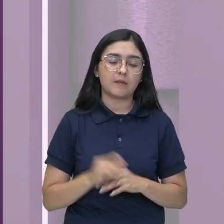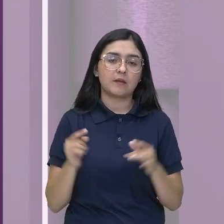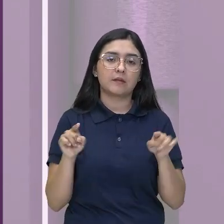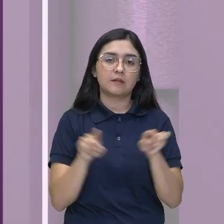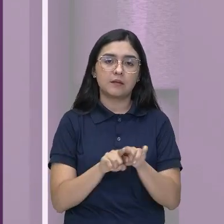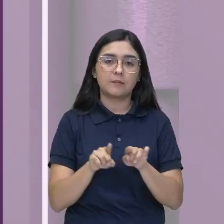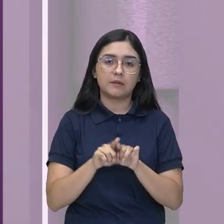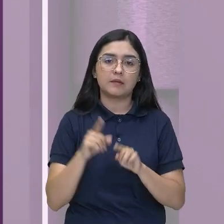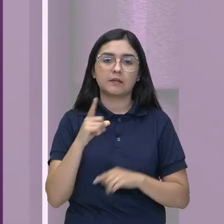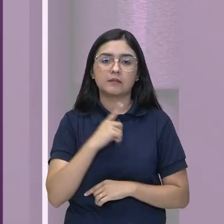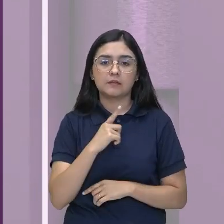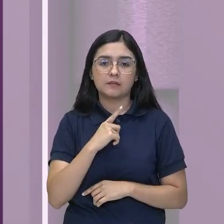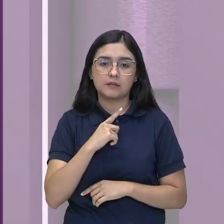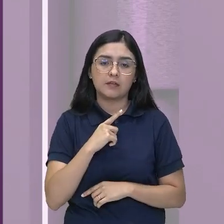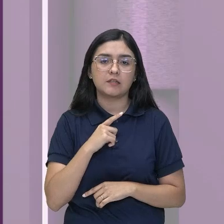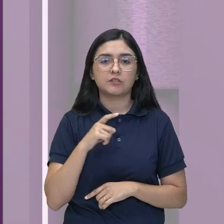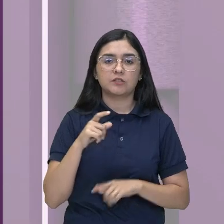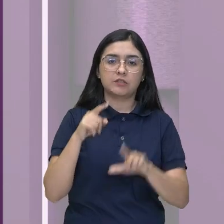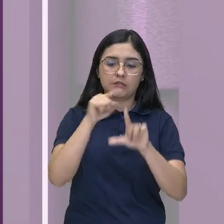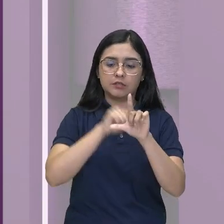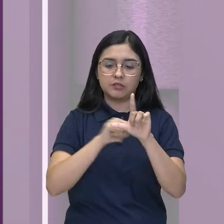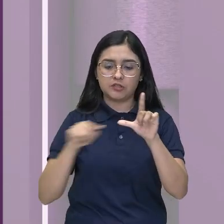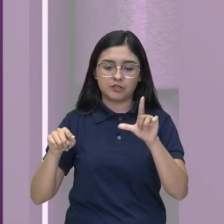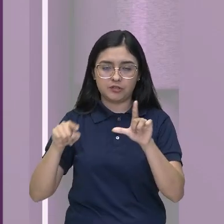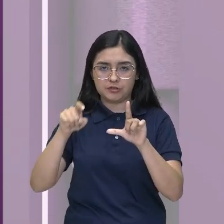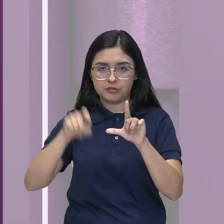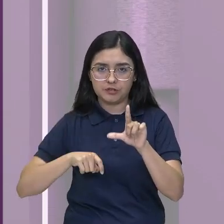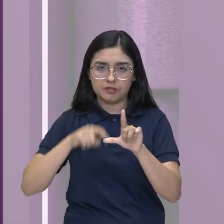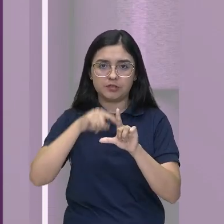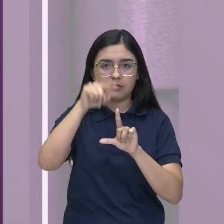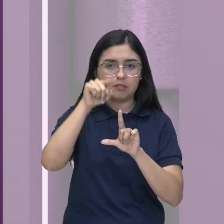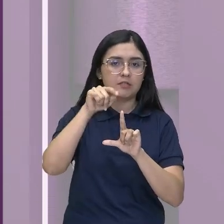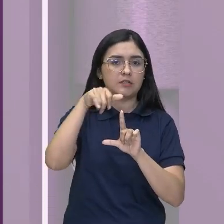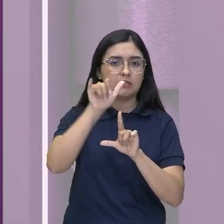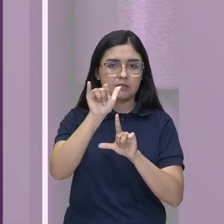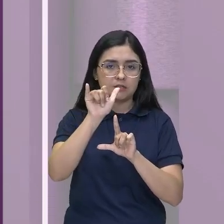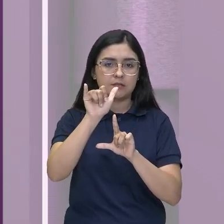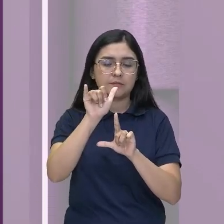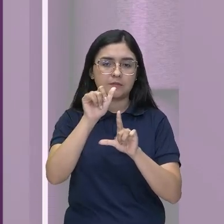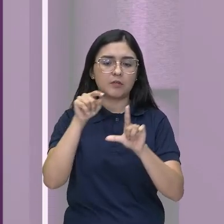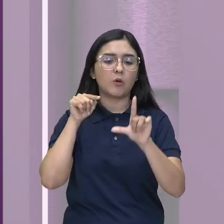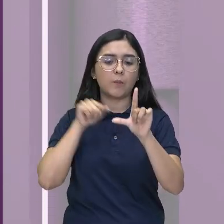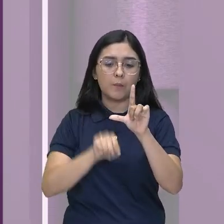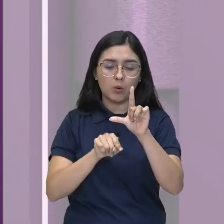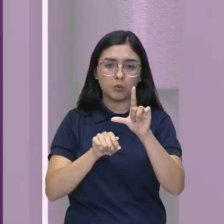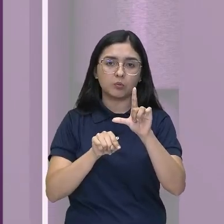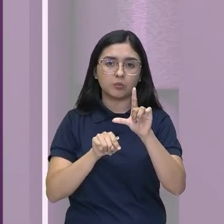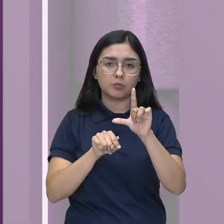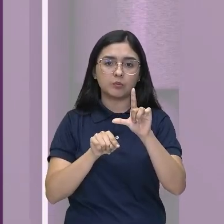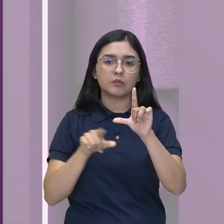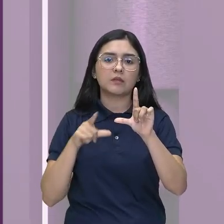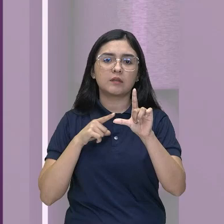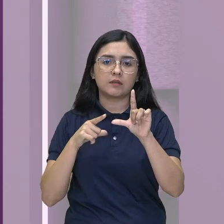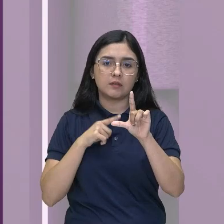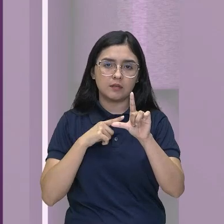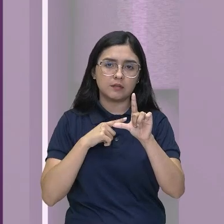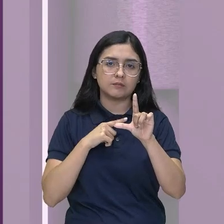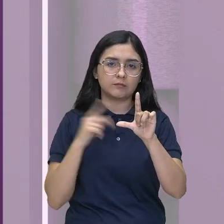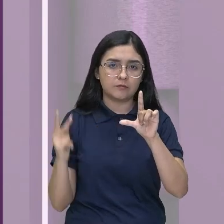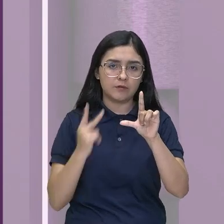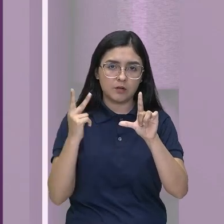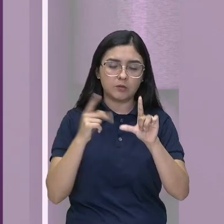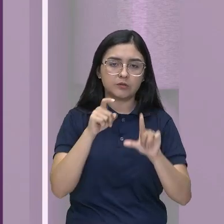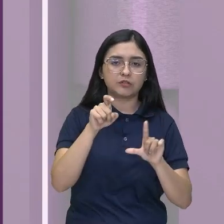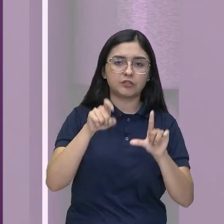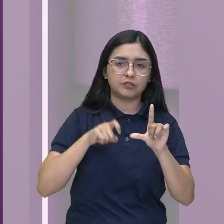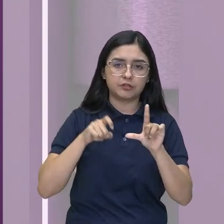as coordenadas x e y. O vértice da parábola, bem ali tem uma coordenada, que é o valor de